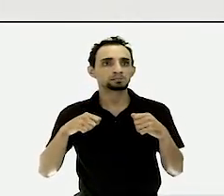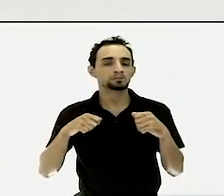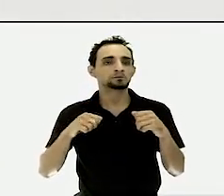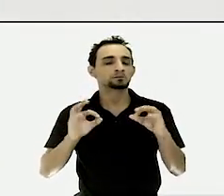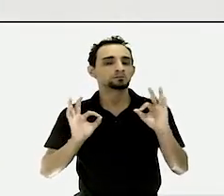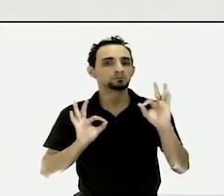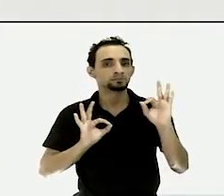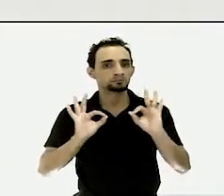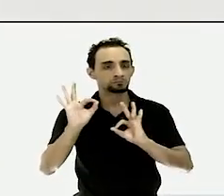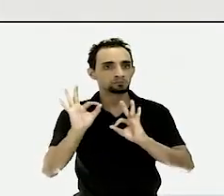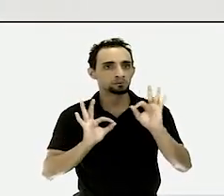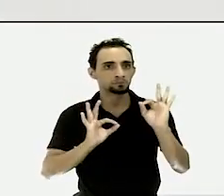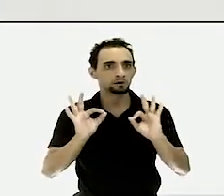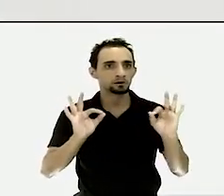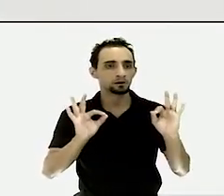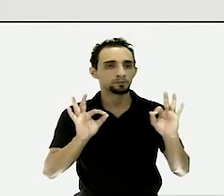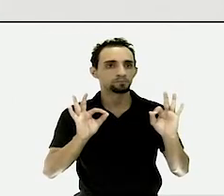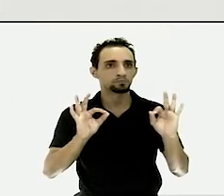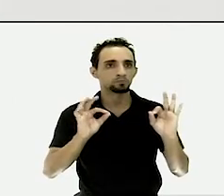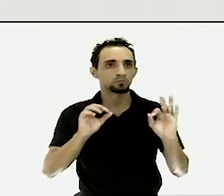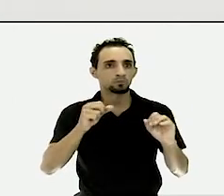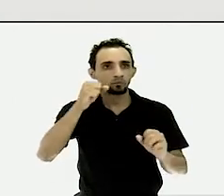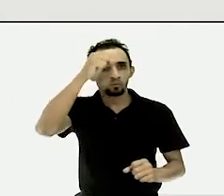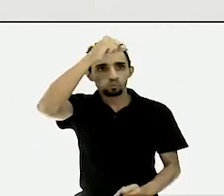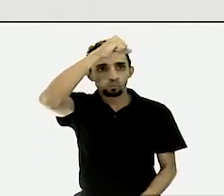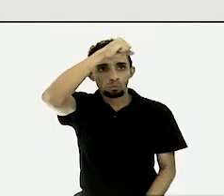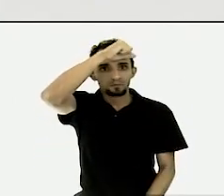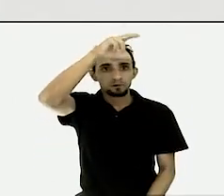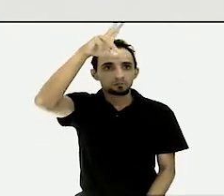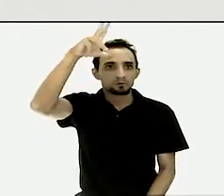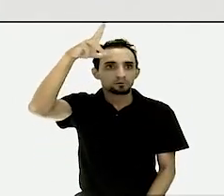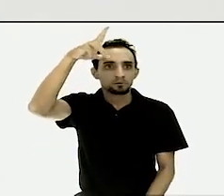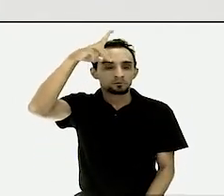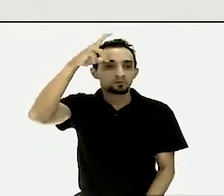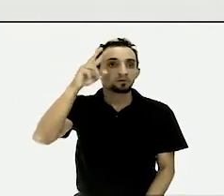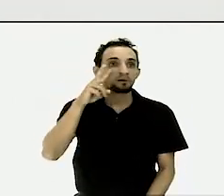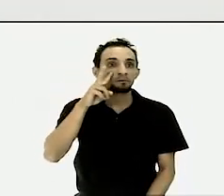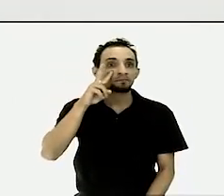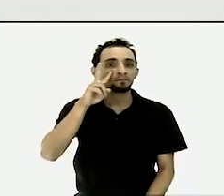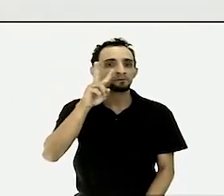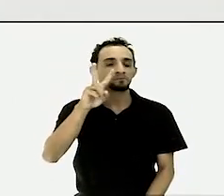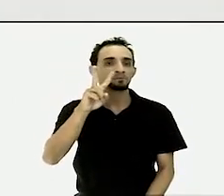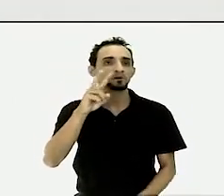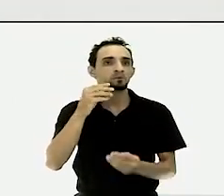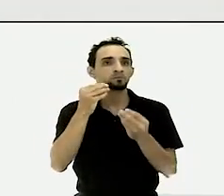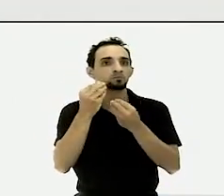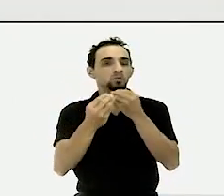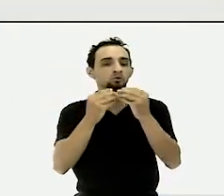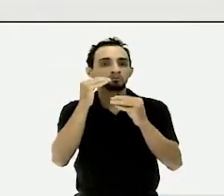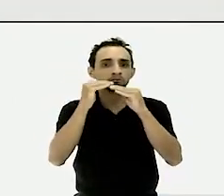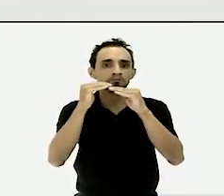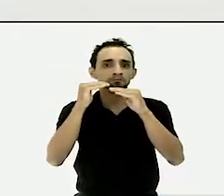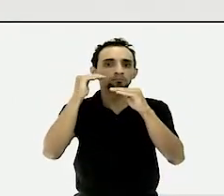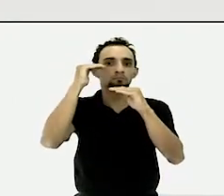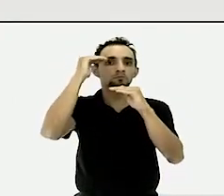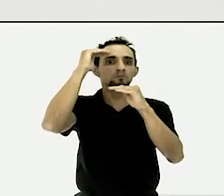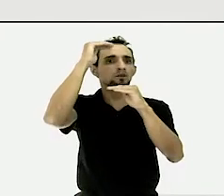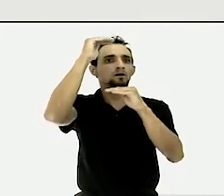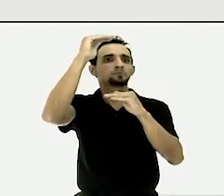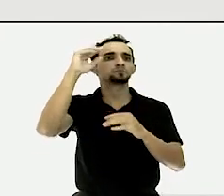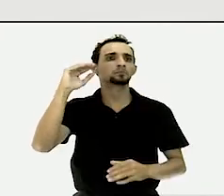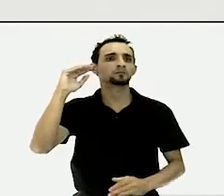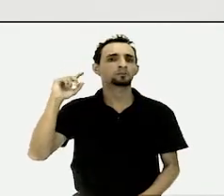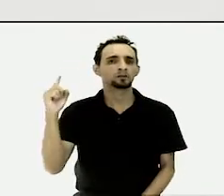foi mais de 90%. Acima de tudo, cara. Até acima da igreja, olha só. É, depois vinha a igreja, depois